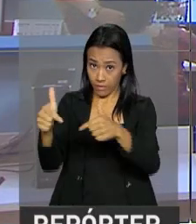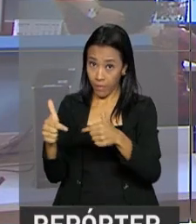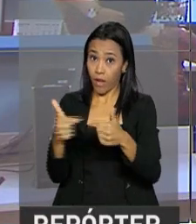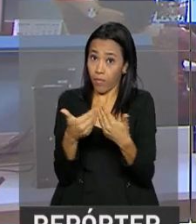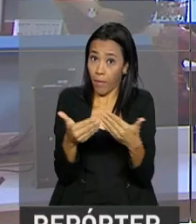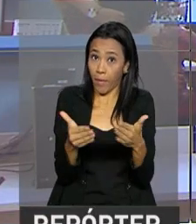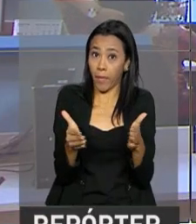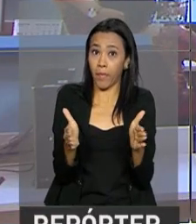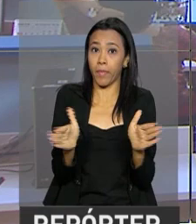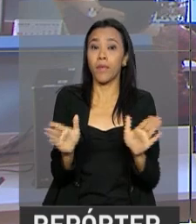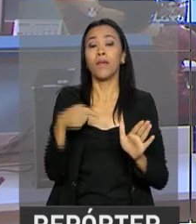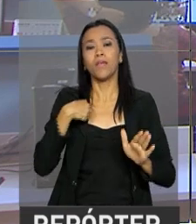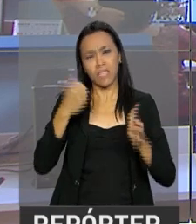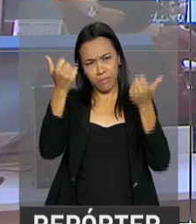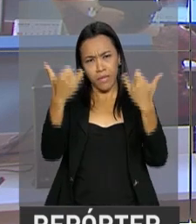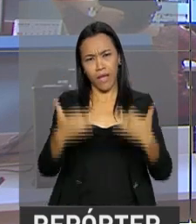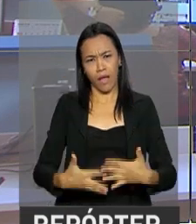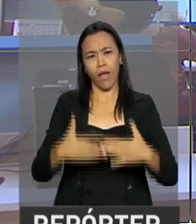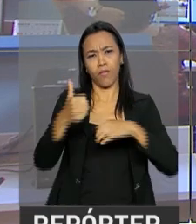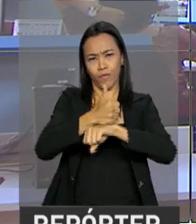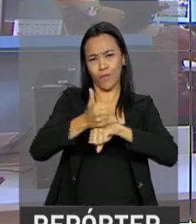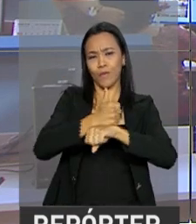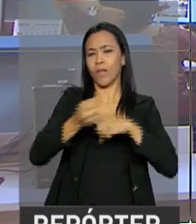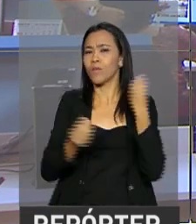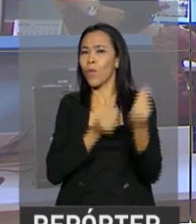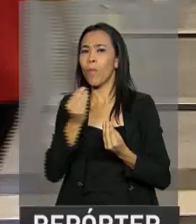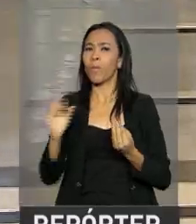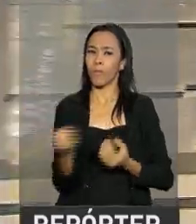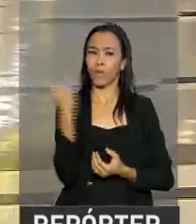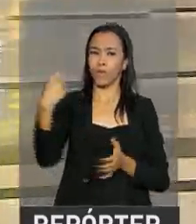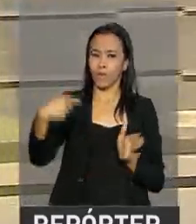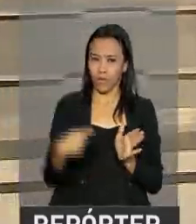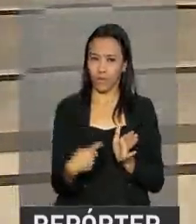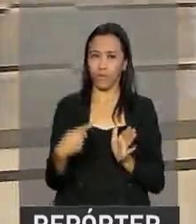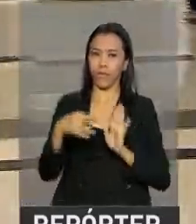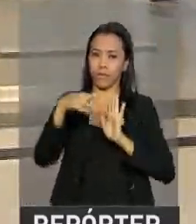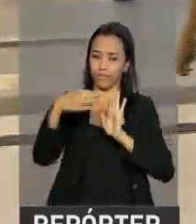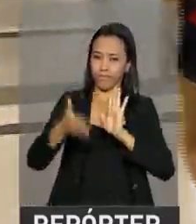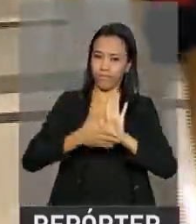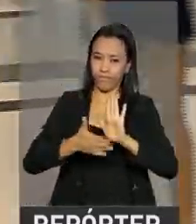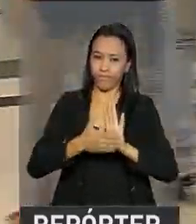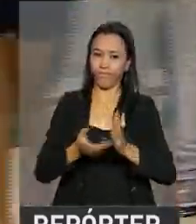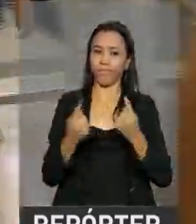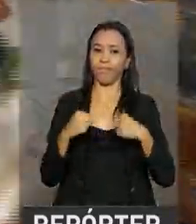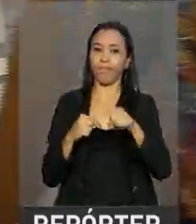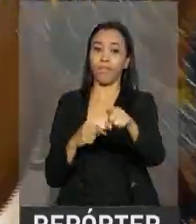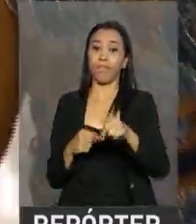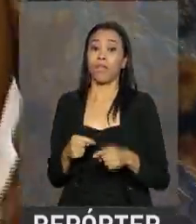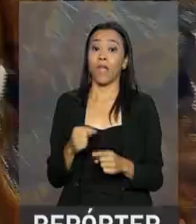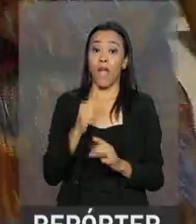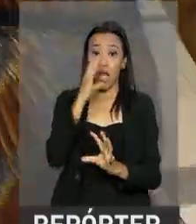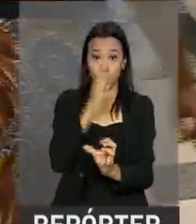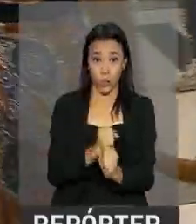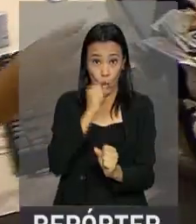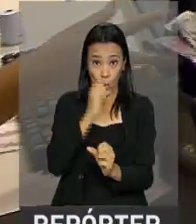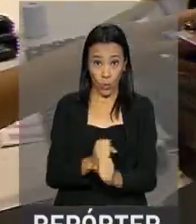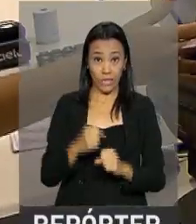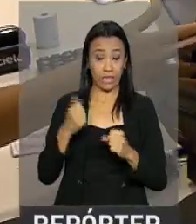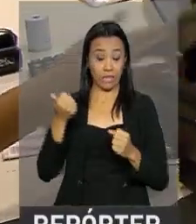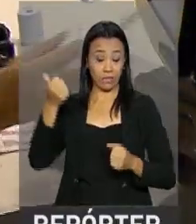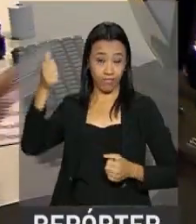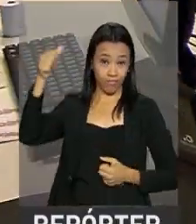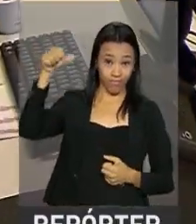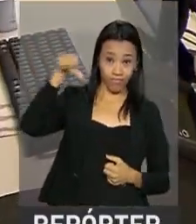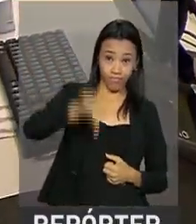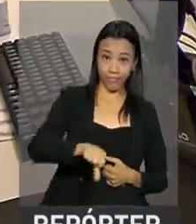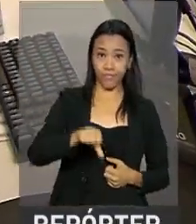explicaram a importância dessa medida pras contas não ficarem no vermelho não